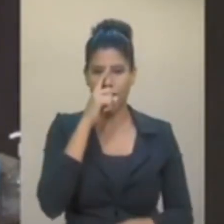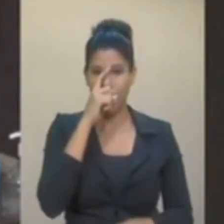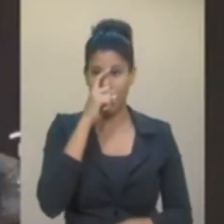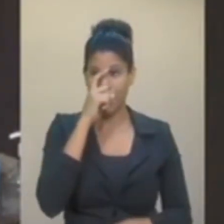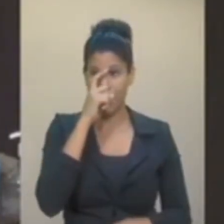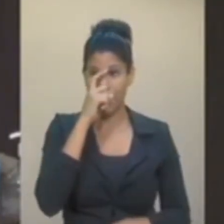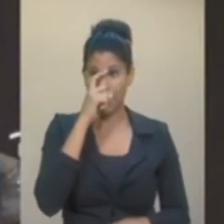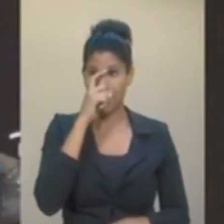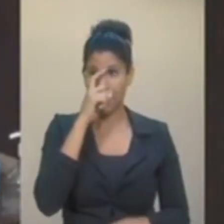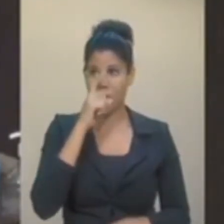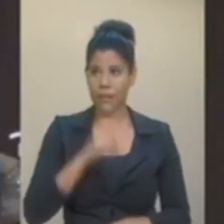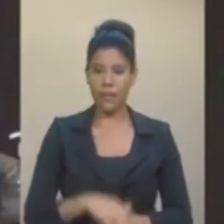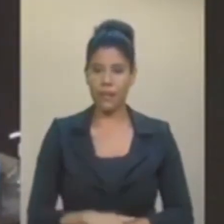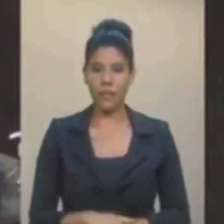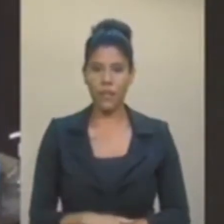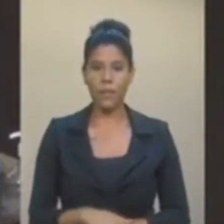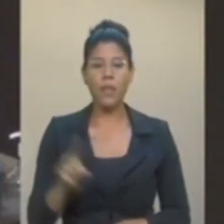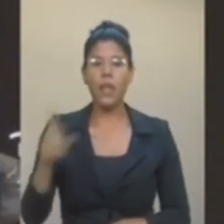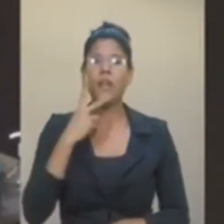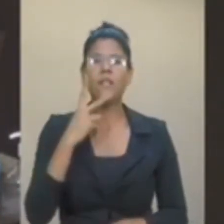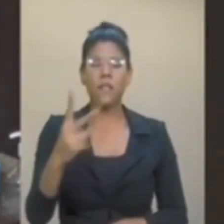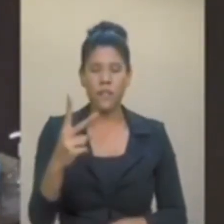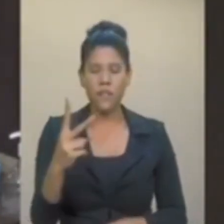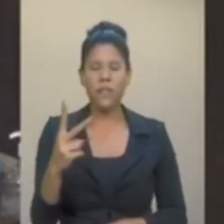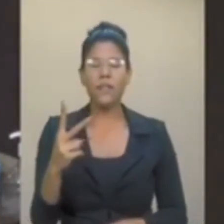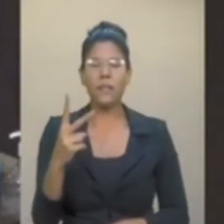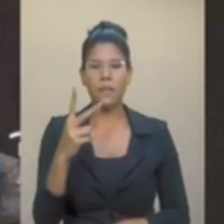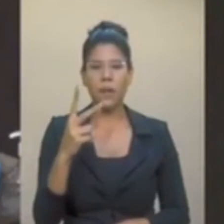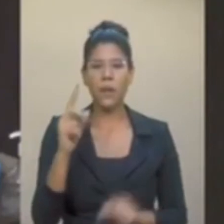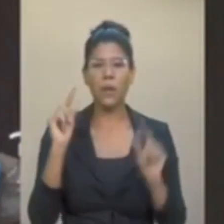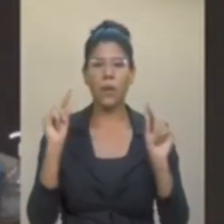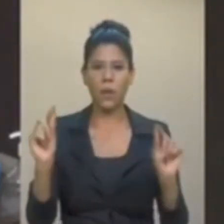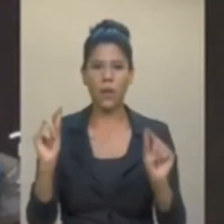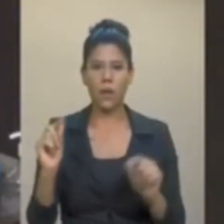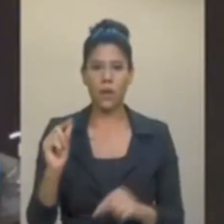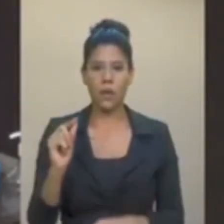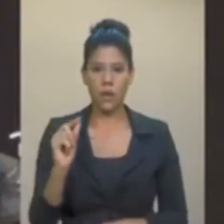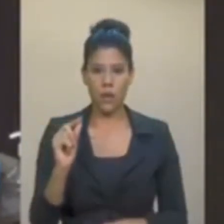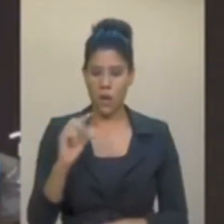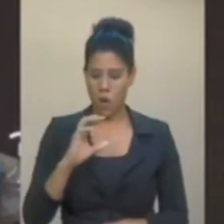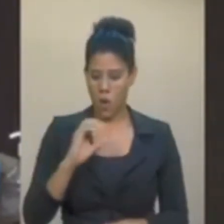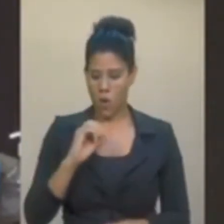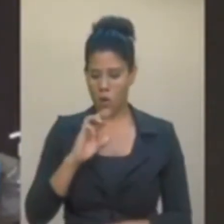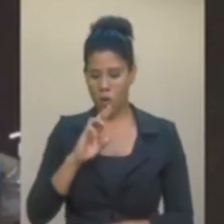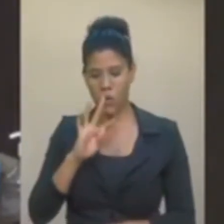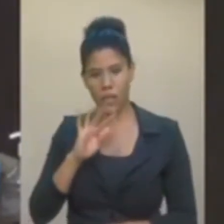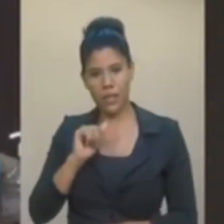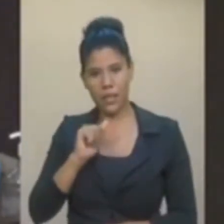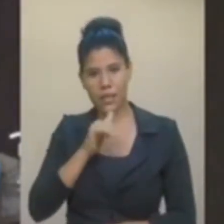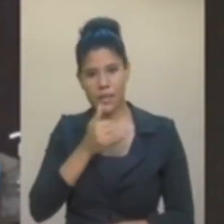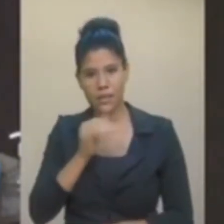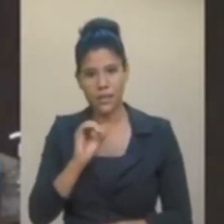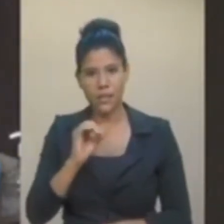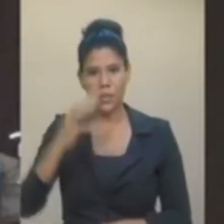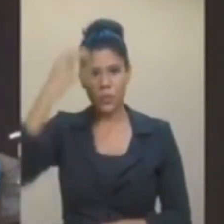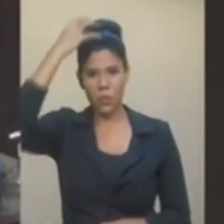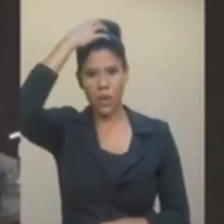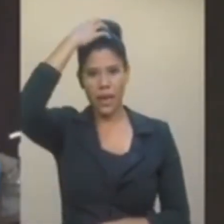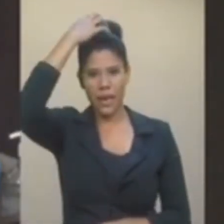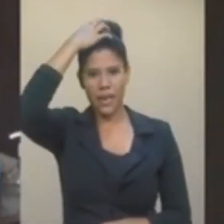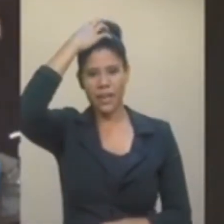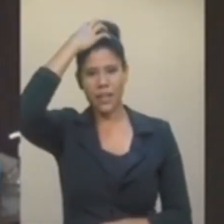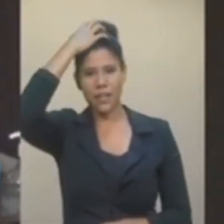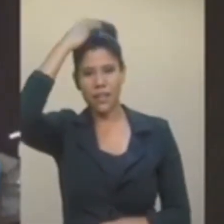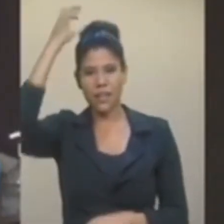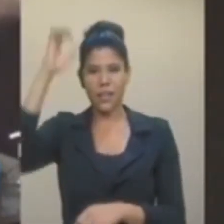há 2 advogados no Brasil, o cortesão do rei e o abolicionista. O cortesão do